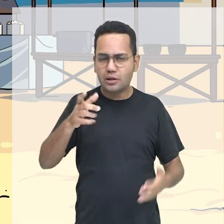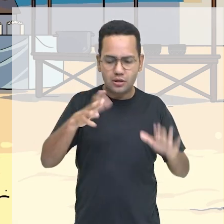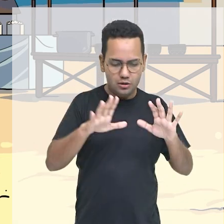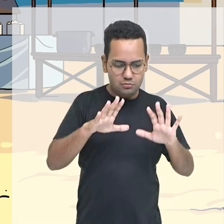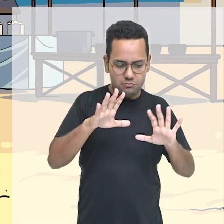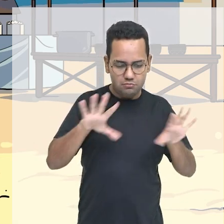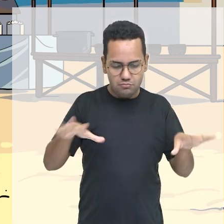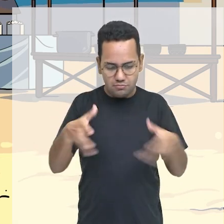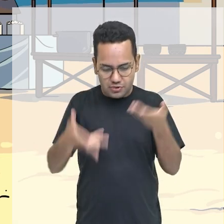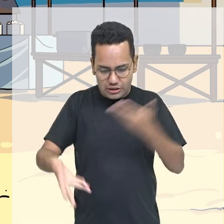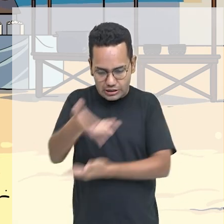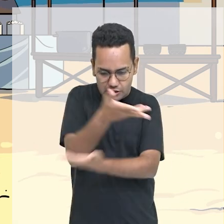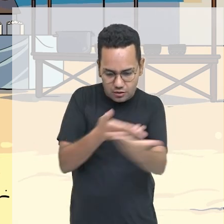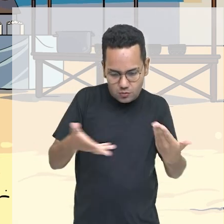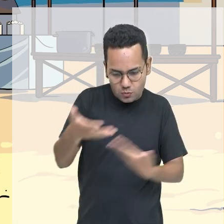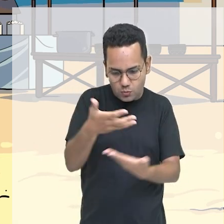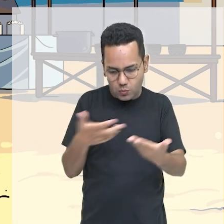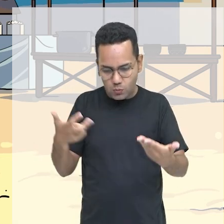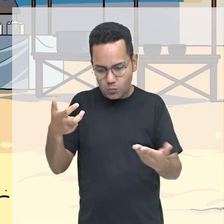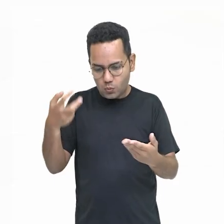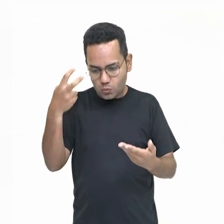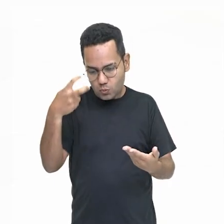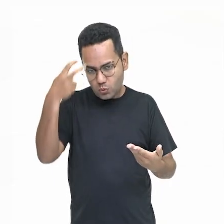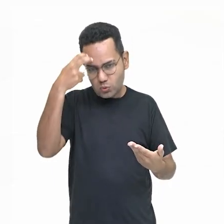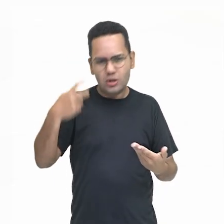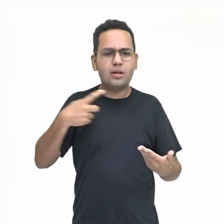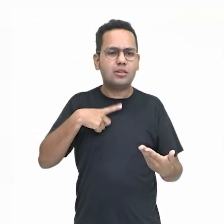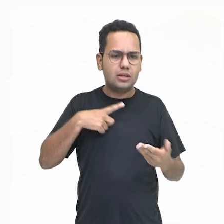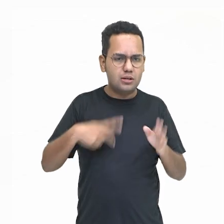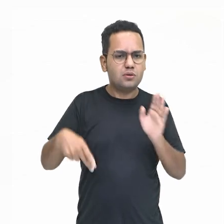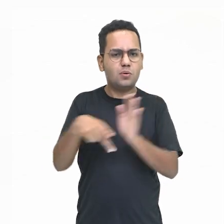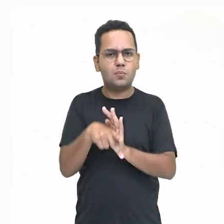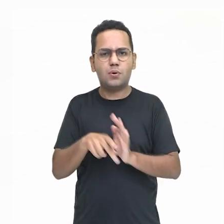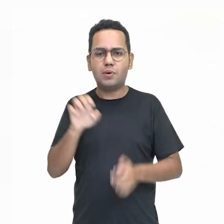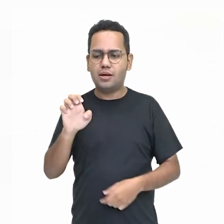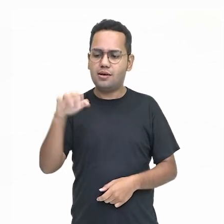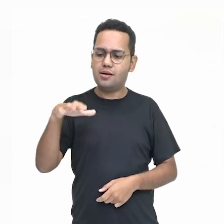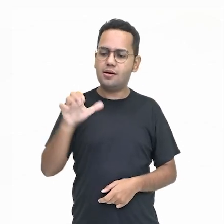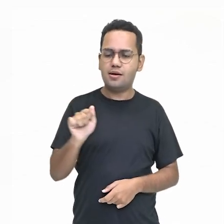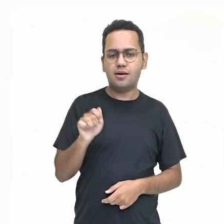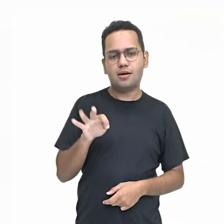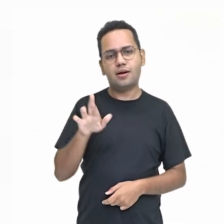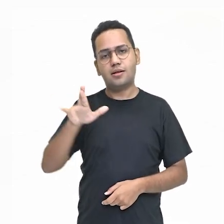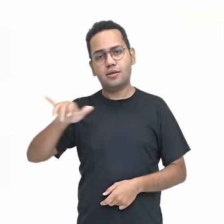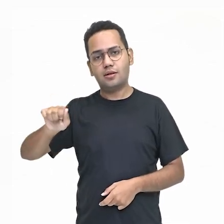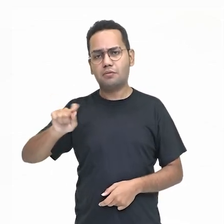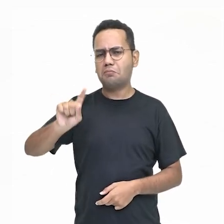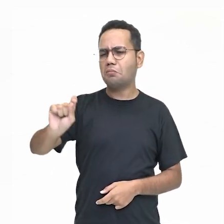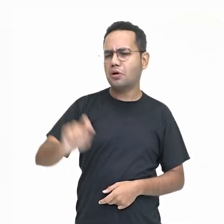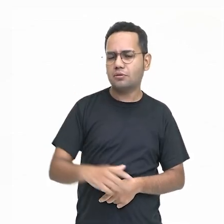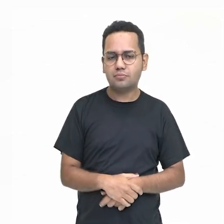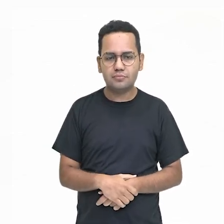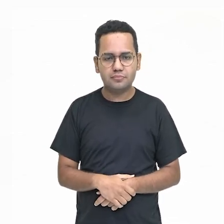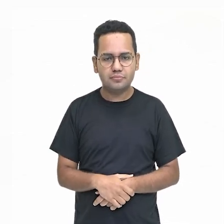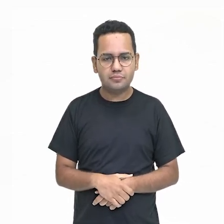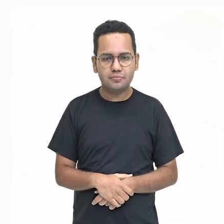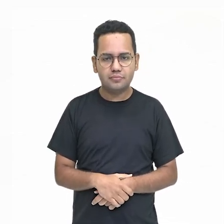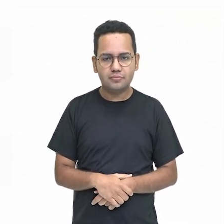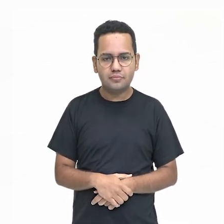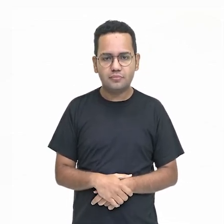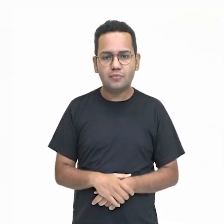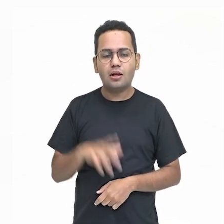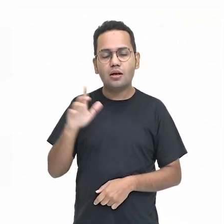interculturalidade acontece, por exemplo, nas encantarias, que é junto aí uma devoção dos